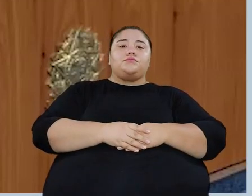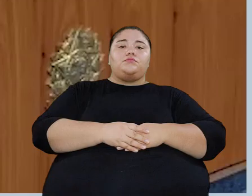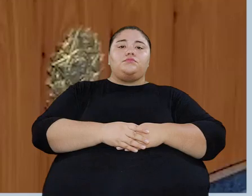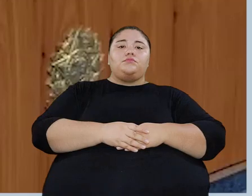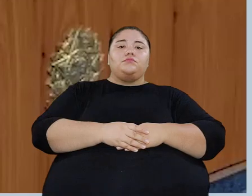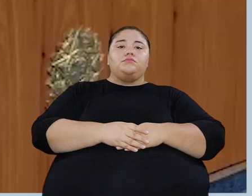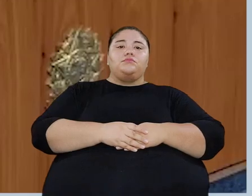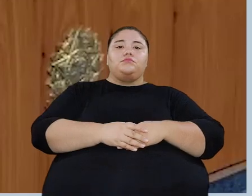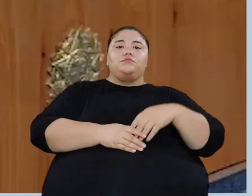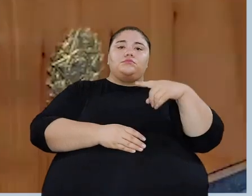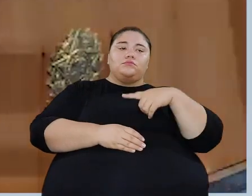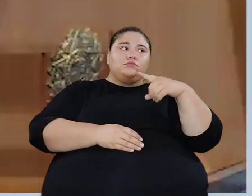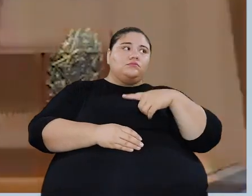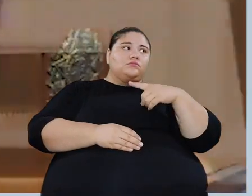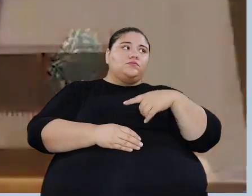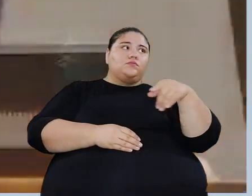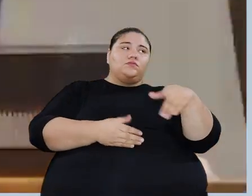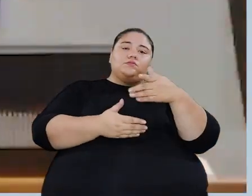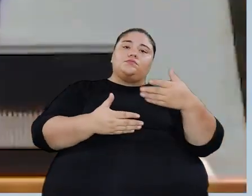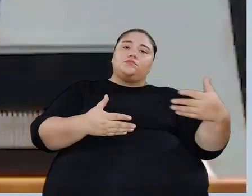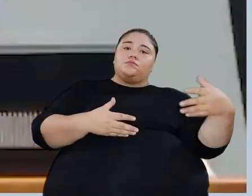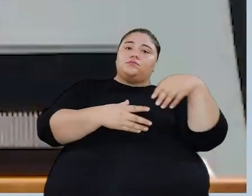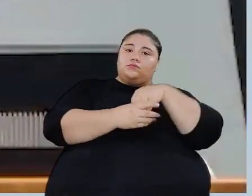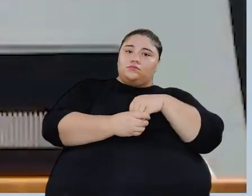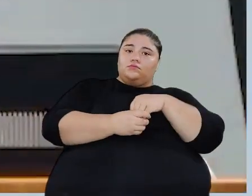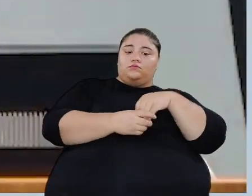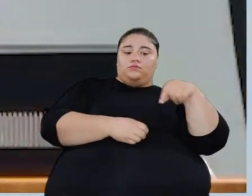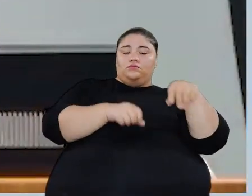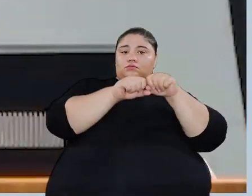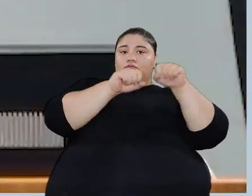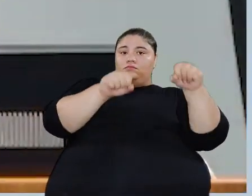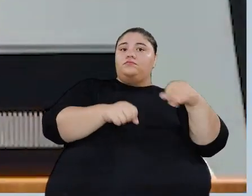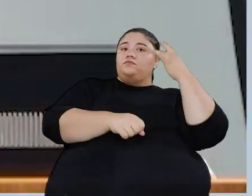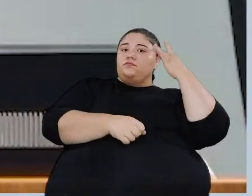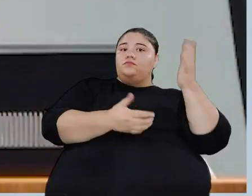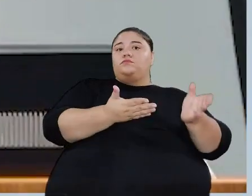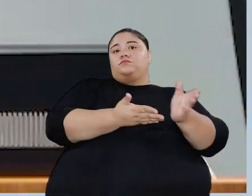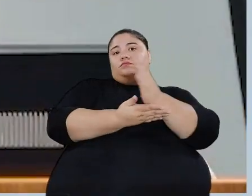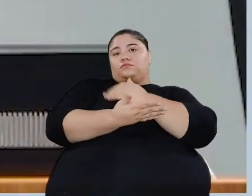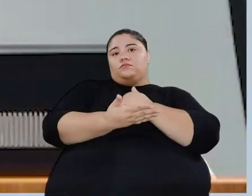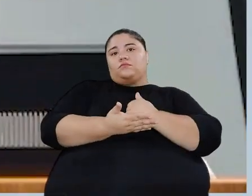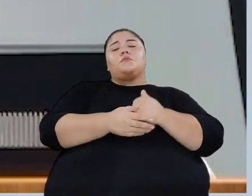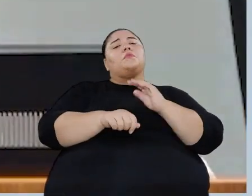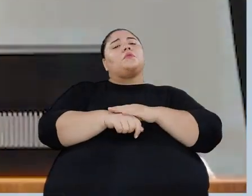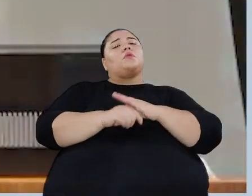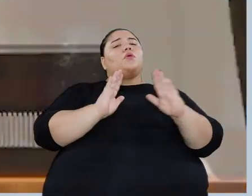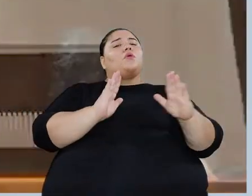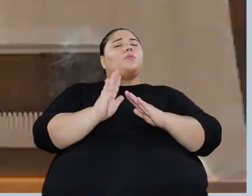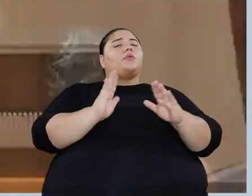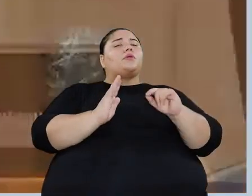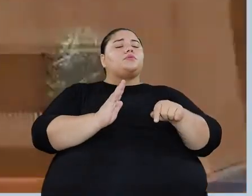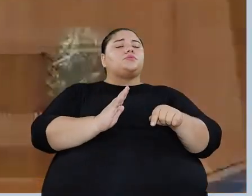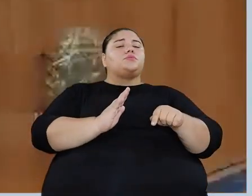ser parte desse mecanismo para facilitar a arrecadação do tributo. E o prazo de repasse